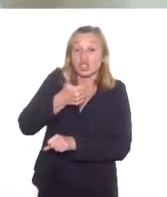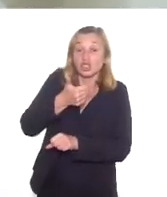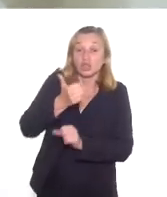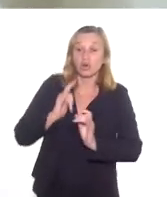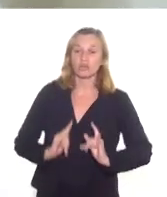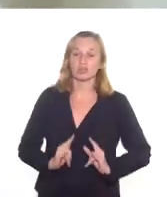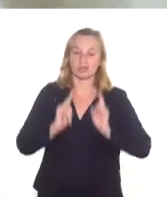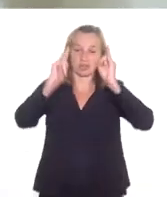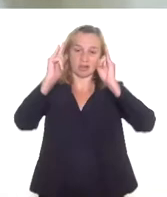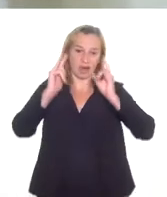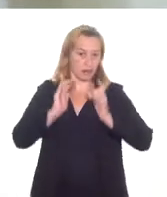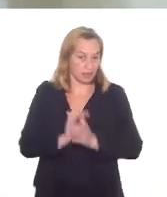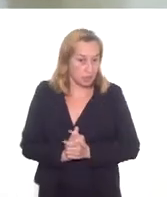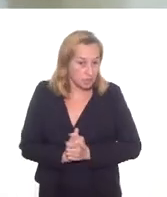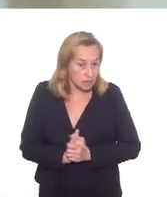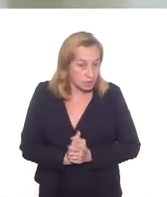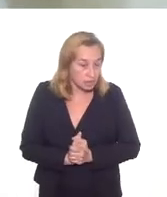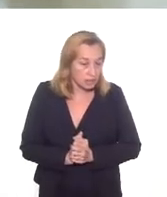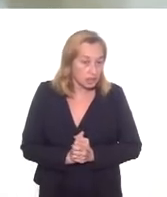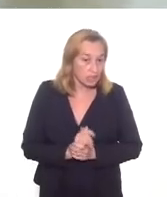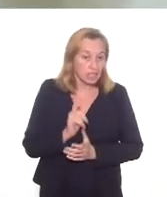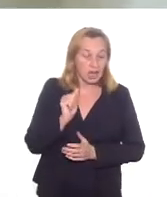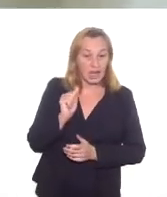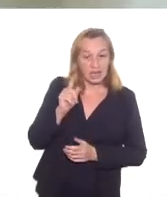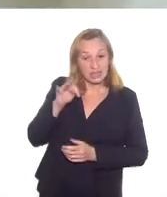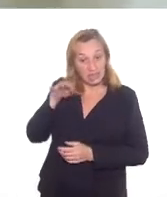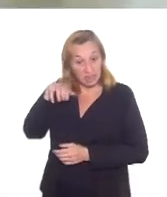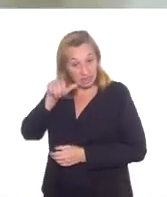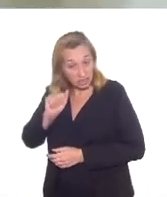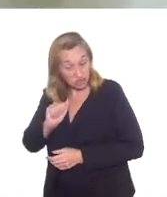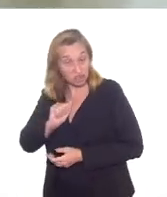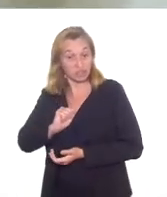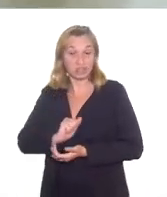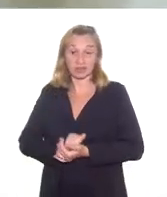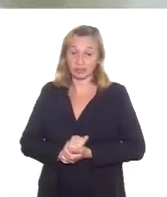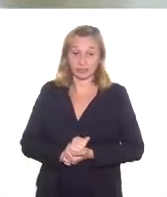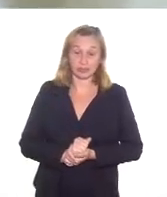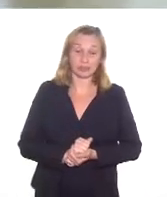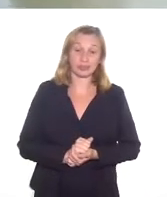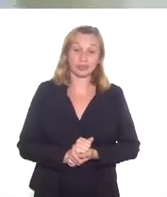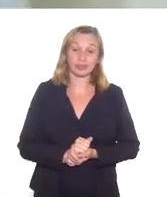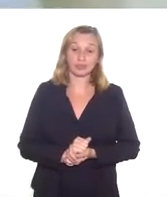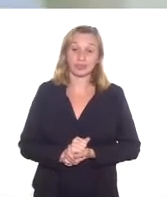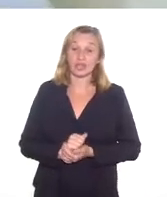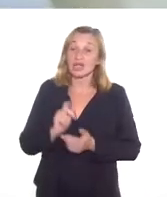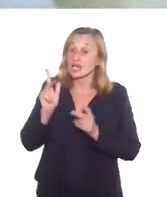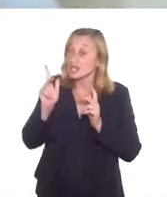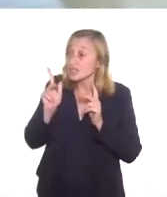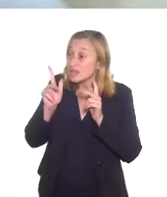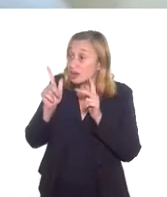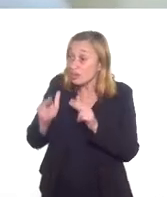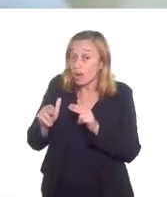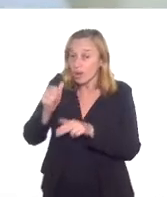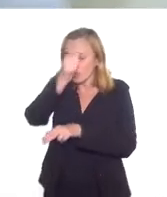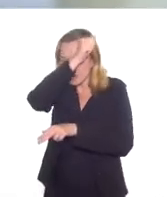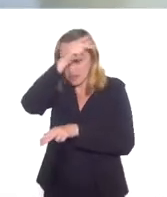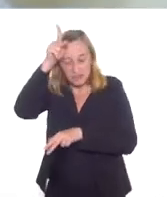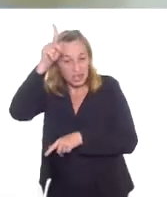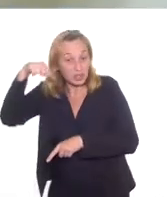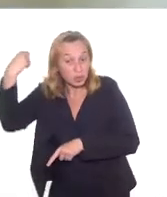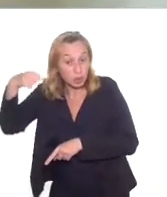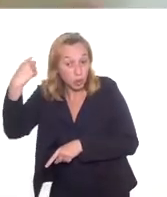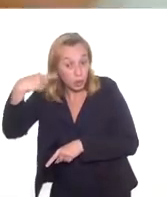andares, Atlântica com República do Peru. Esse mesmo prefeito Dudu